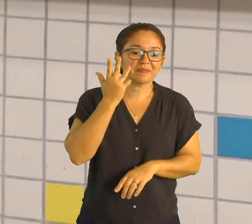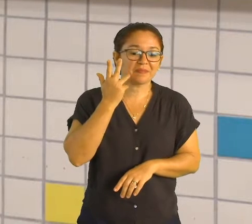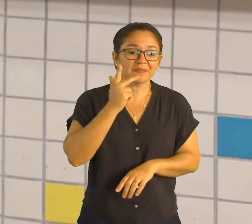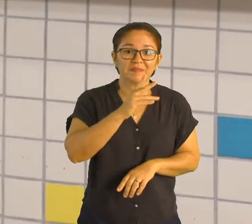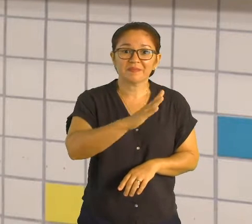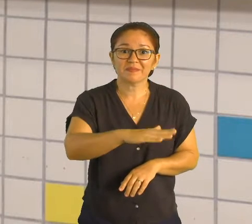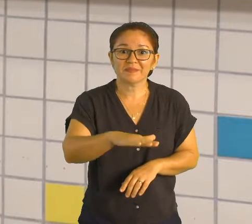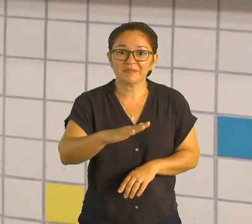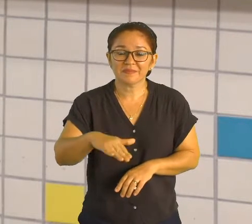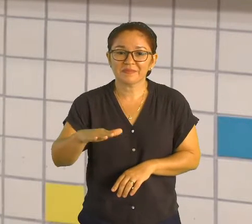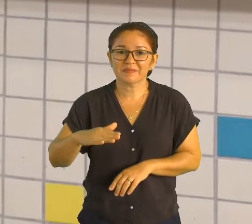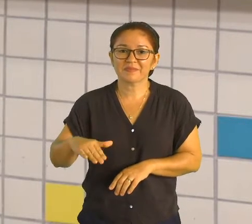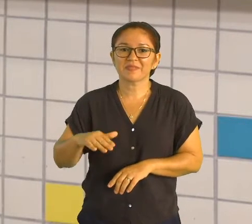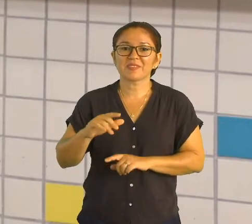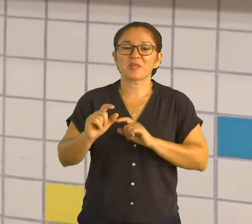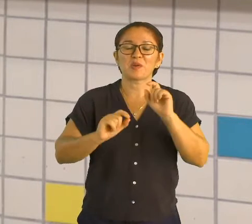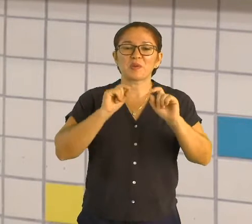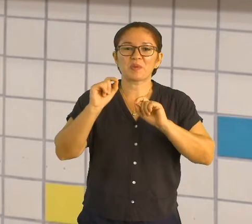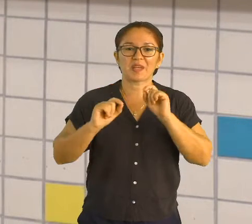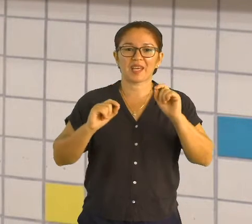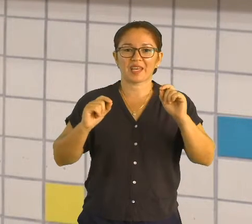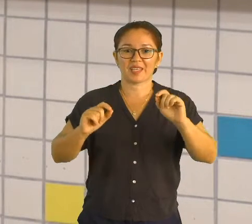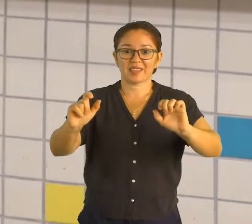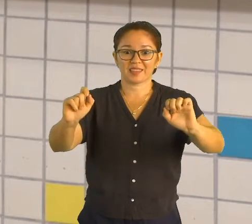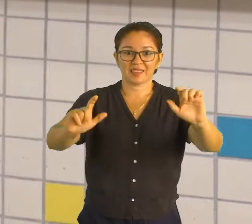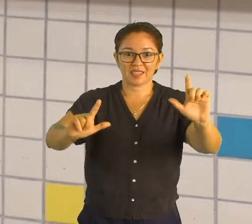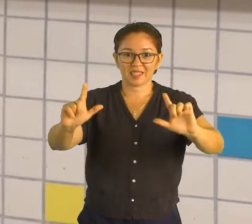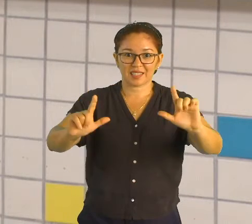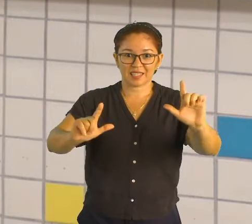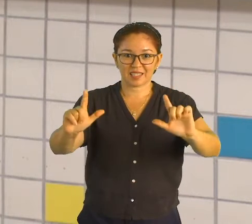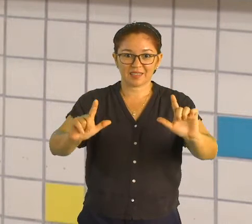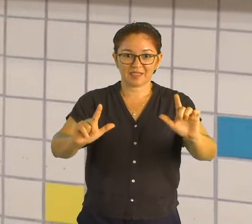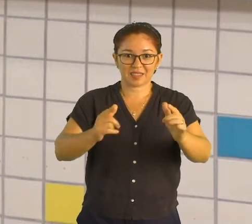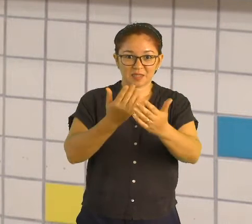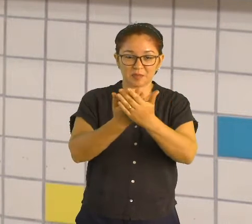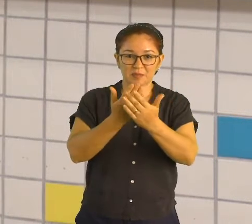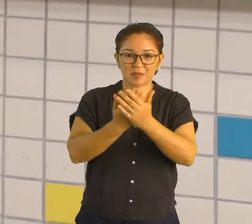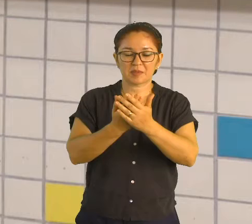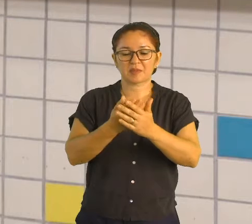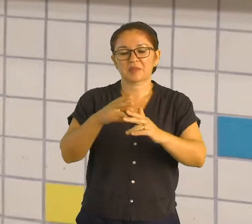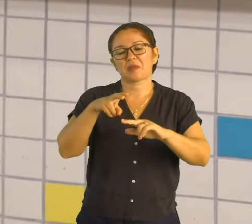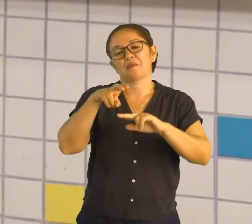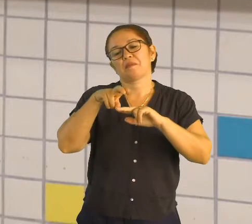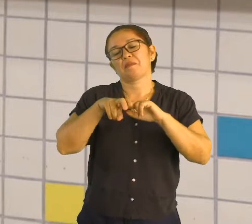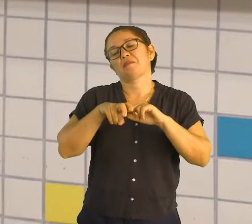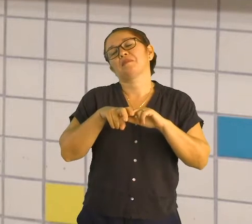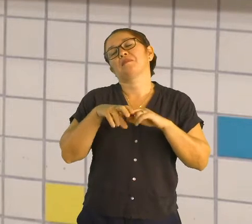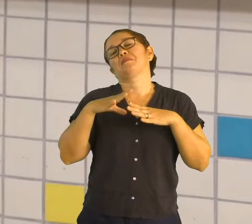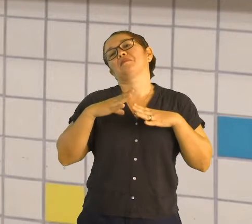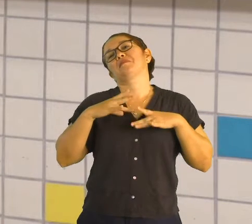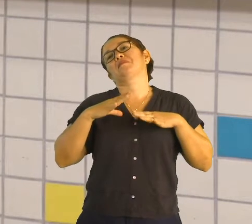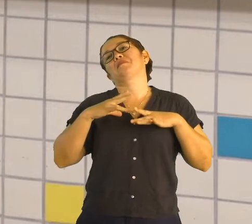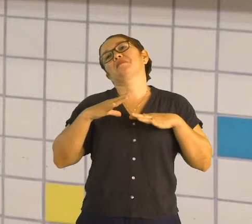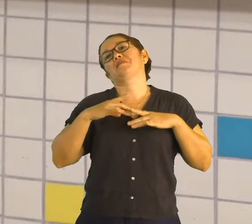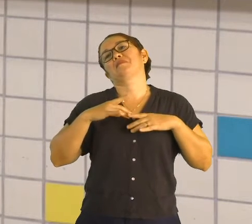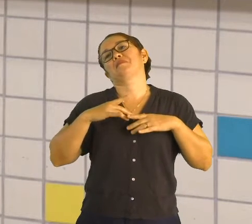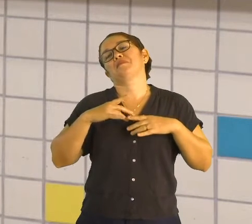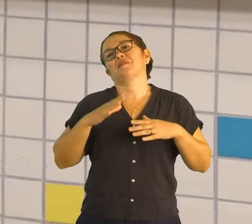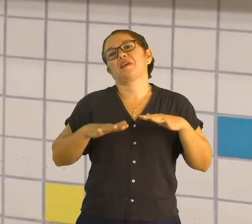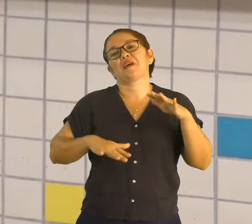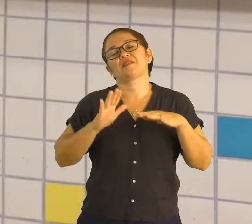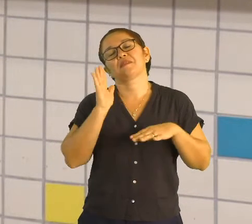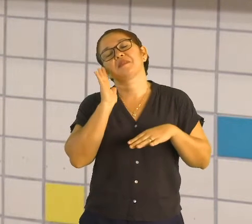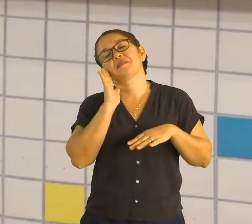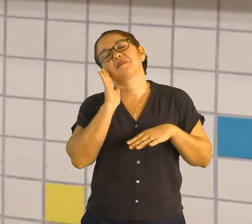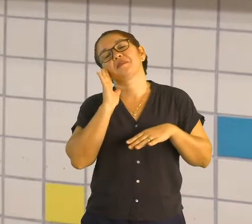assistindo as aulas deitado. Não, é hora de aula, põe o uniforme, senta numa cadeira confortável,